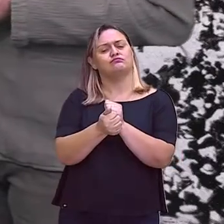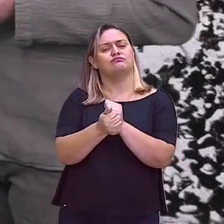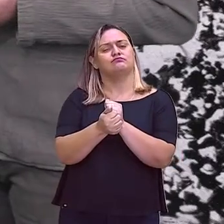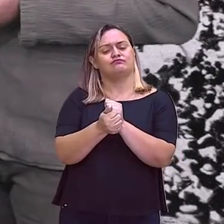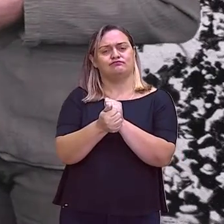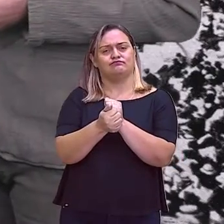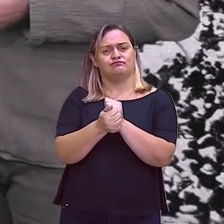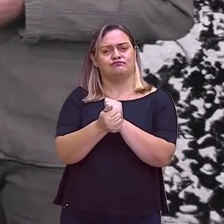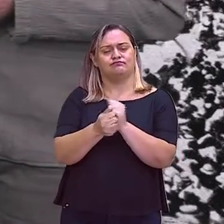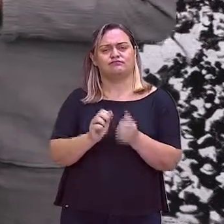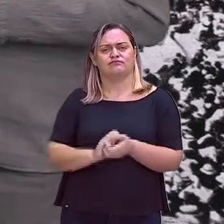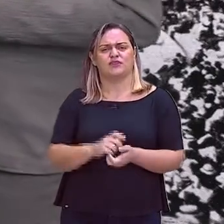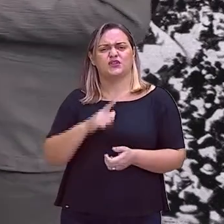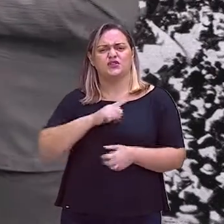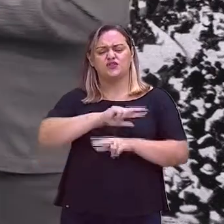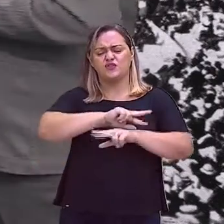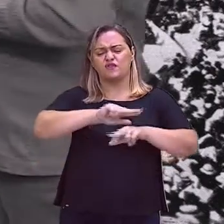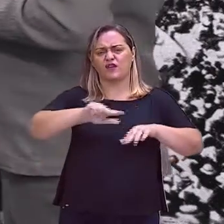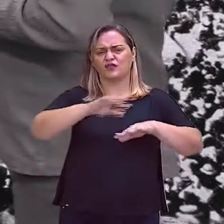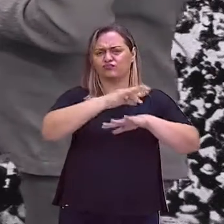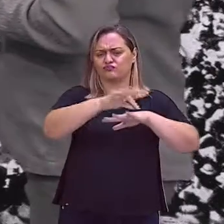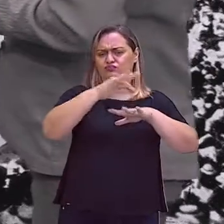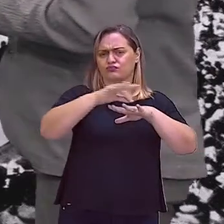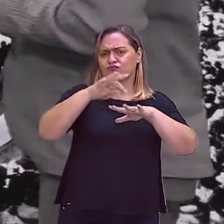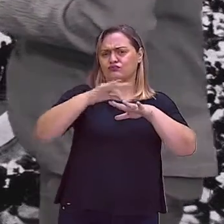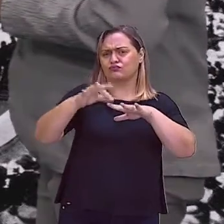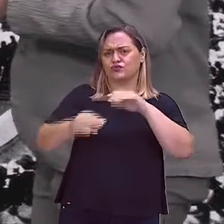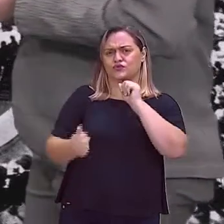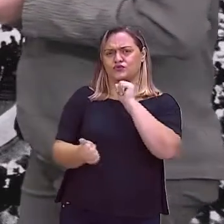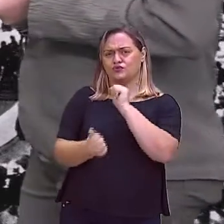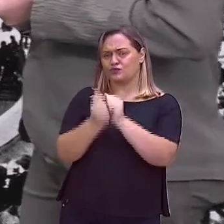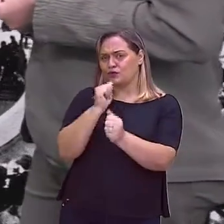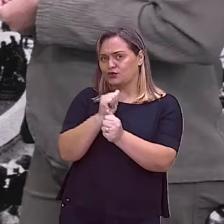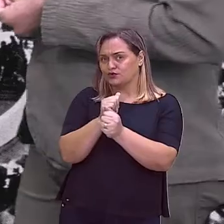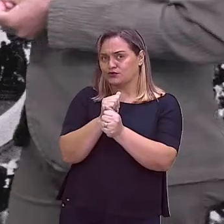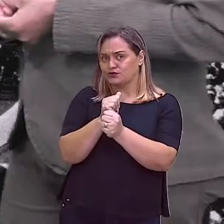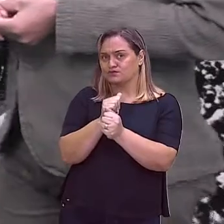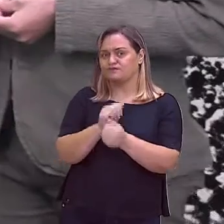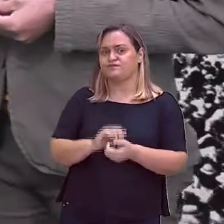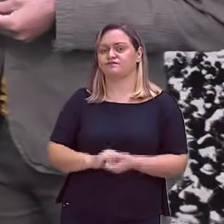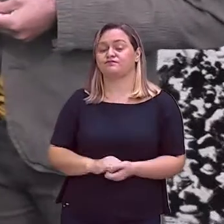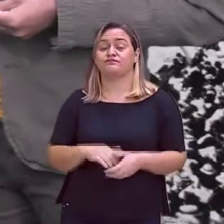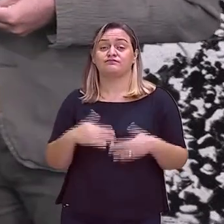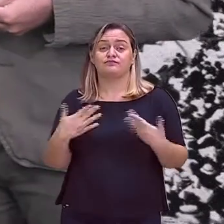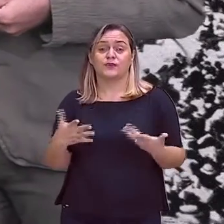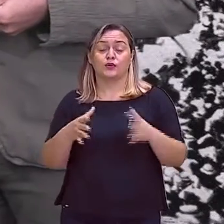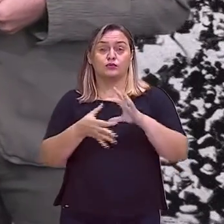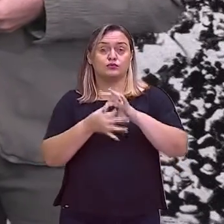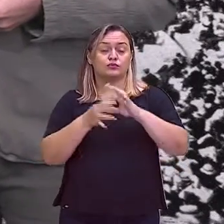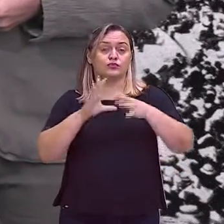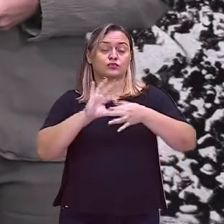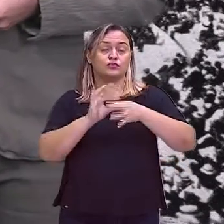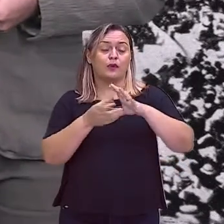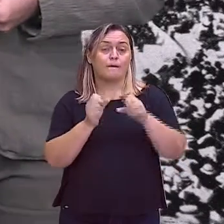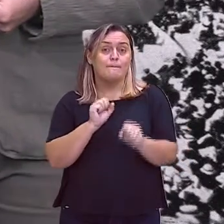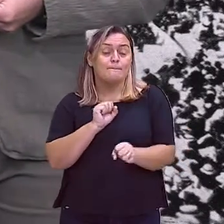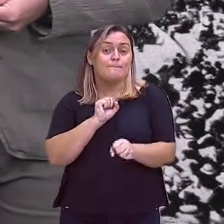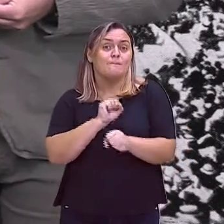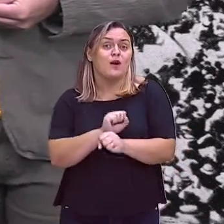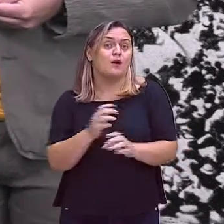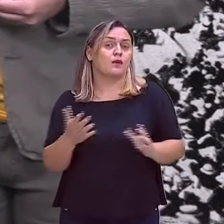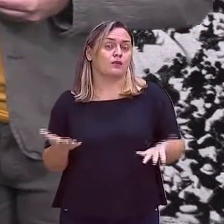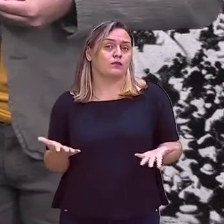de 9 modalidades. Desde então, os Jogos Olímpicos foram